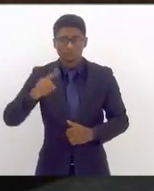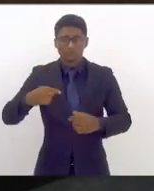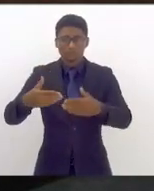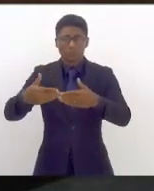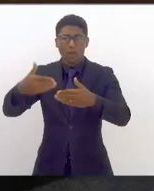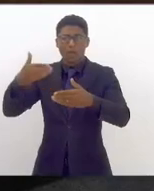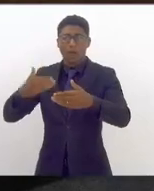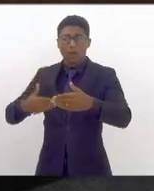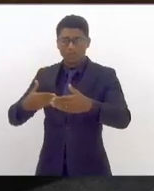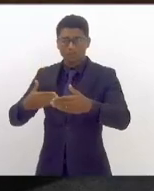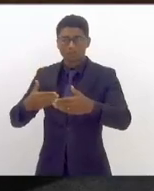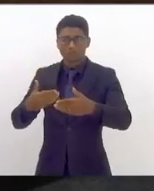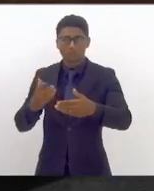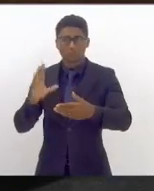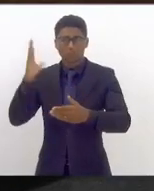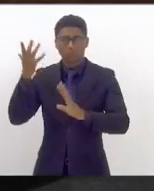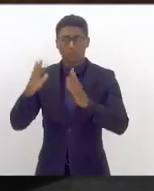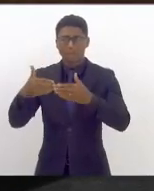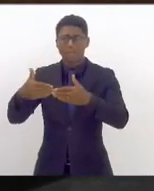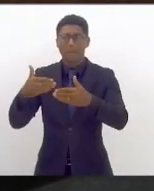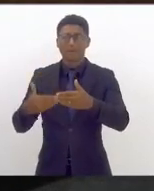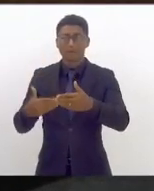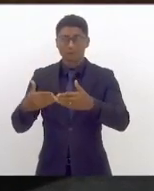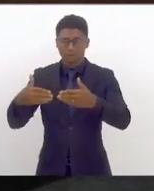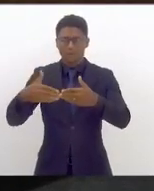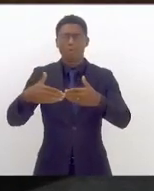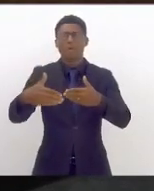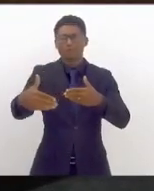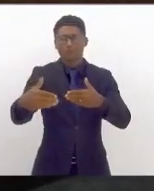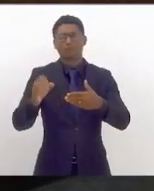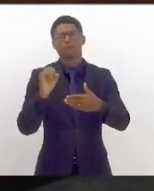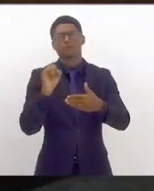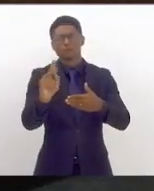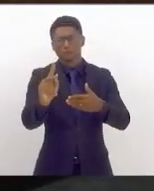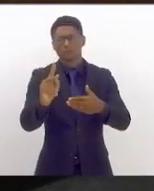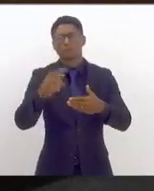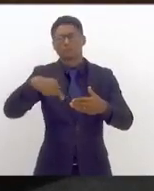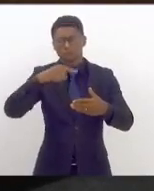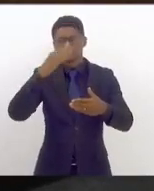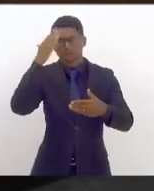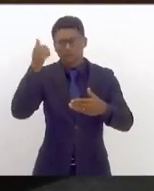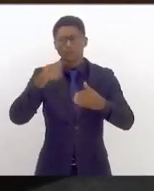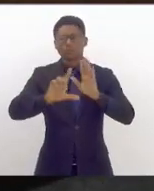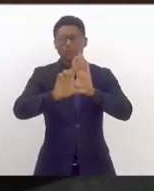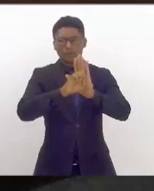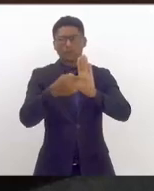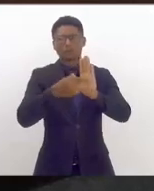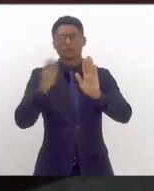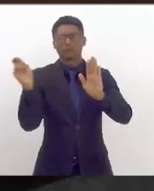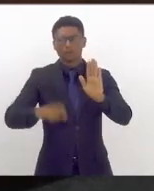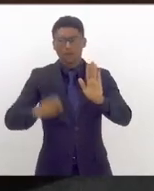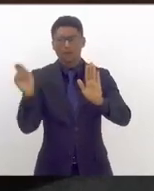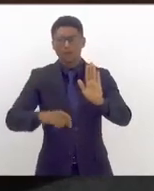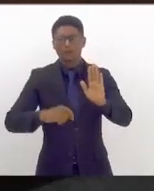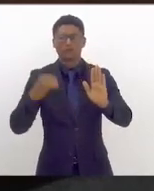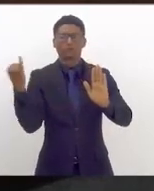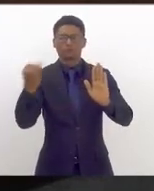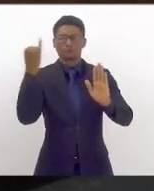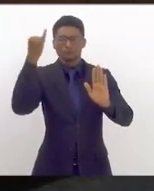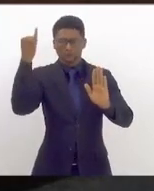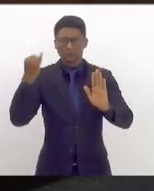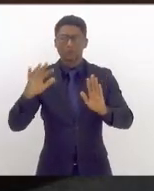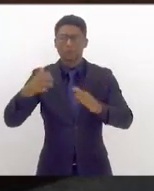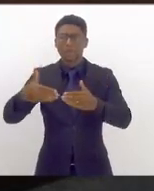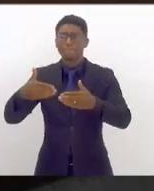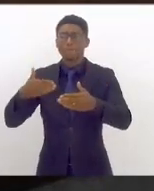com que é do para trás daqui para frente a gente acredita que a legislação possa ser aplicada e é importante a minha